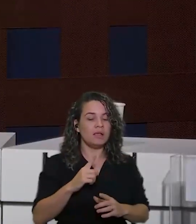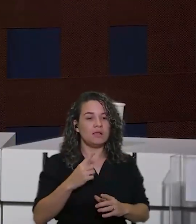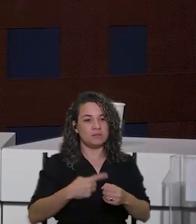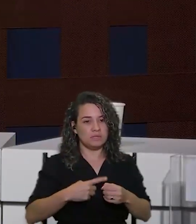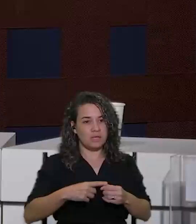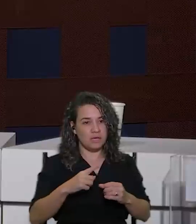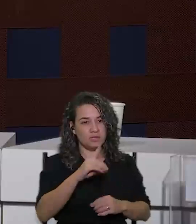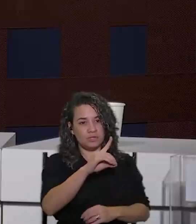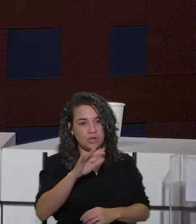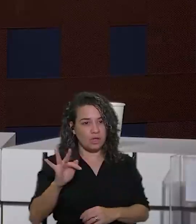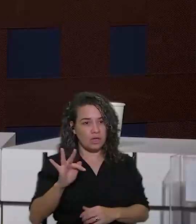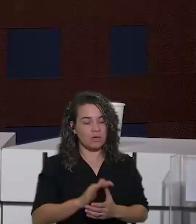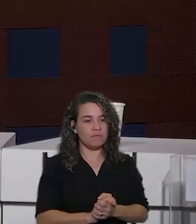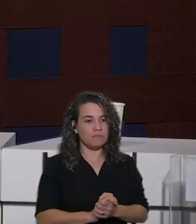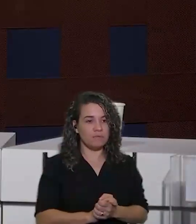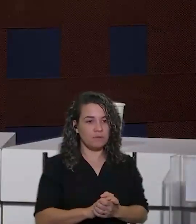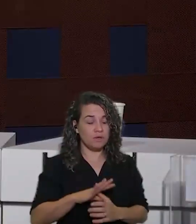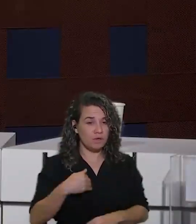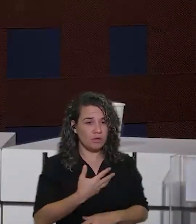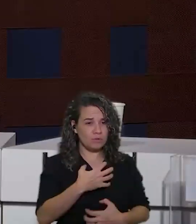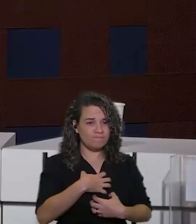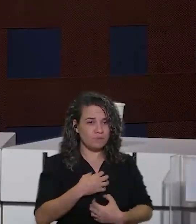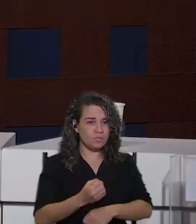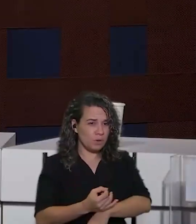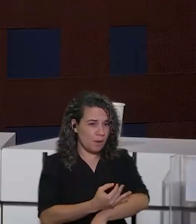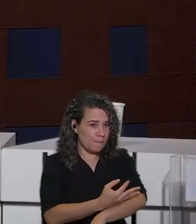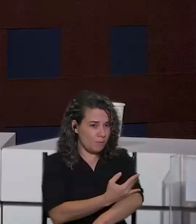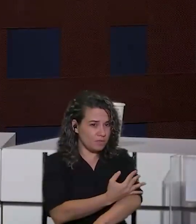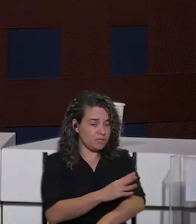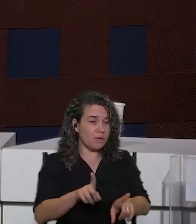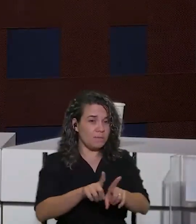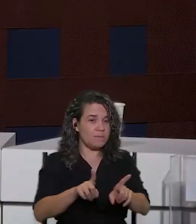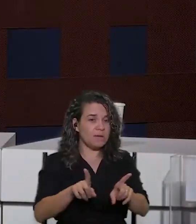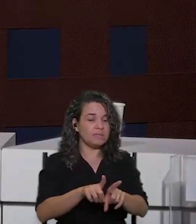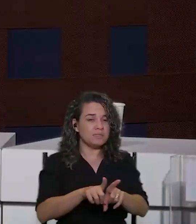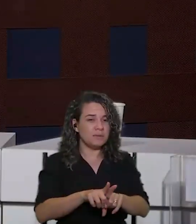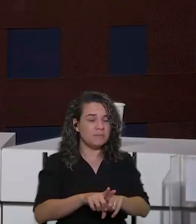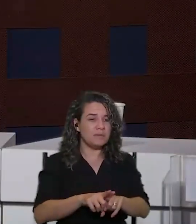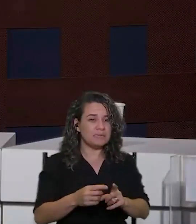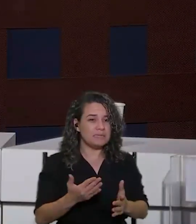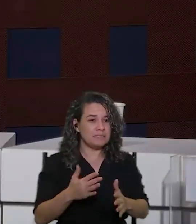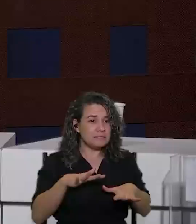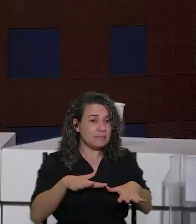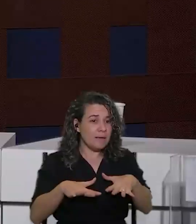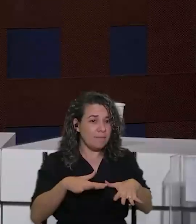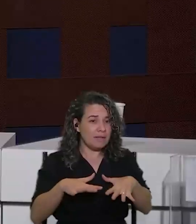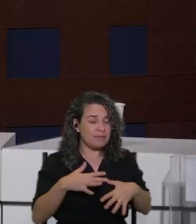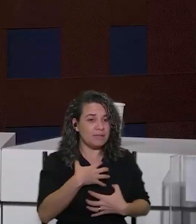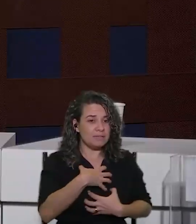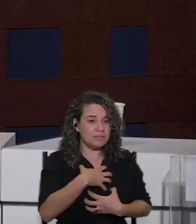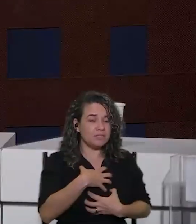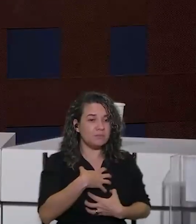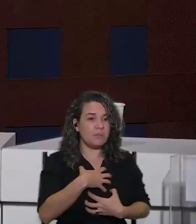fiquei muito, assim, a gente ficou emocionado, mas também abalado, porque, assim, e aí isso dá a ver a história das famílias negras no